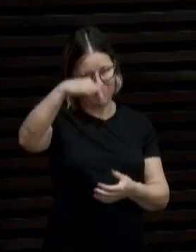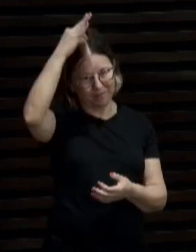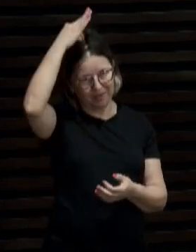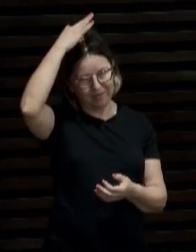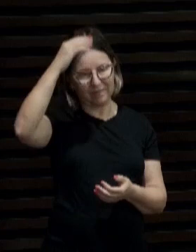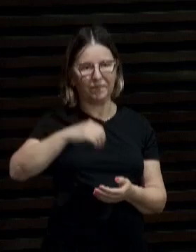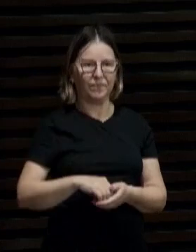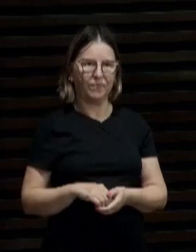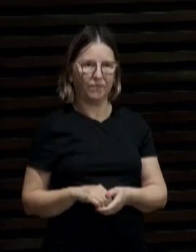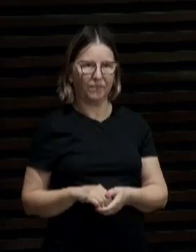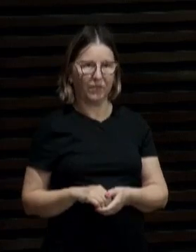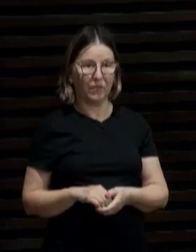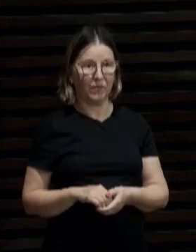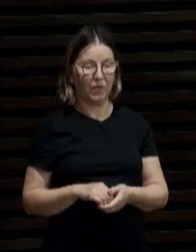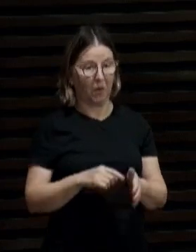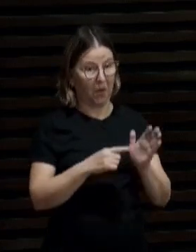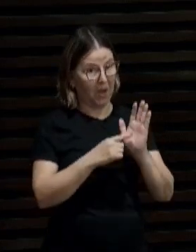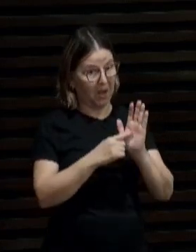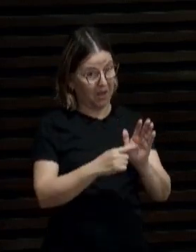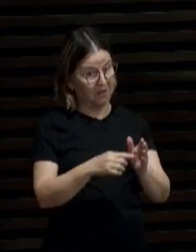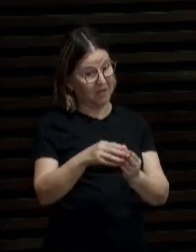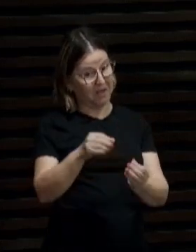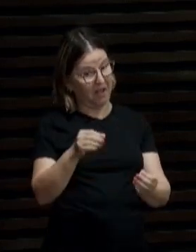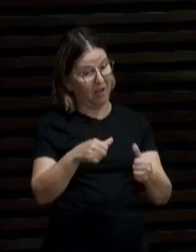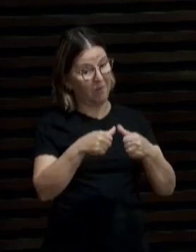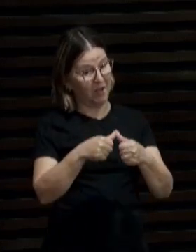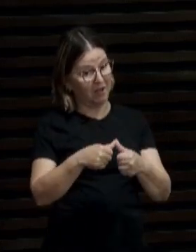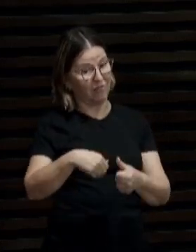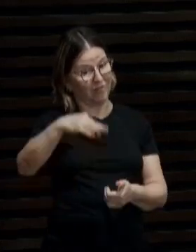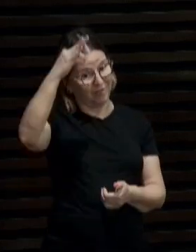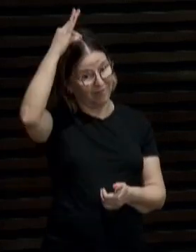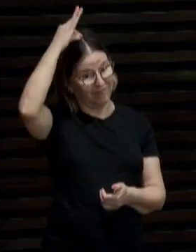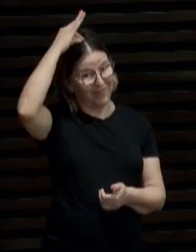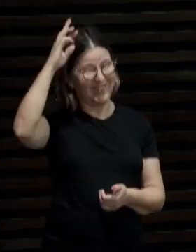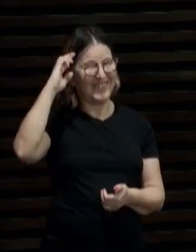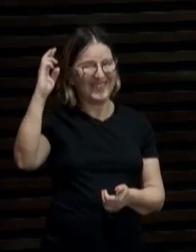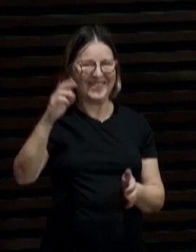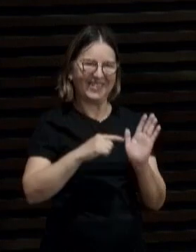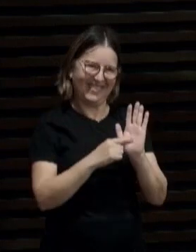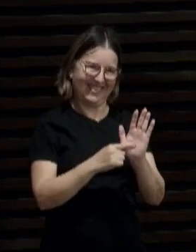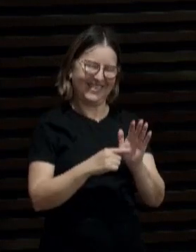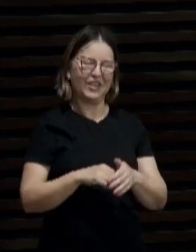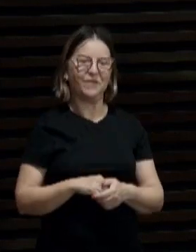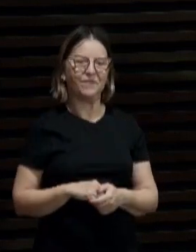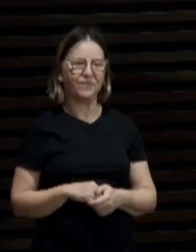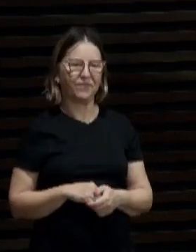procede de alma, isso aqui procede de espírito. E o Senhor pega e faz essa obra na gente. Então, para